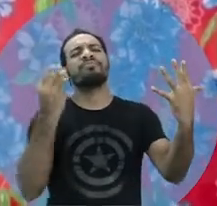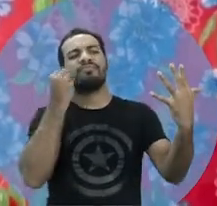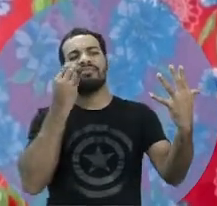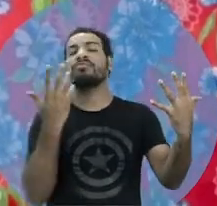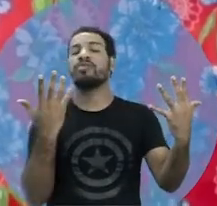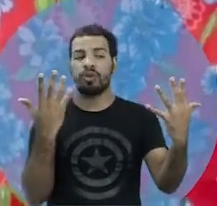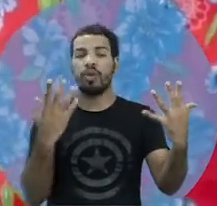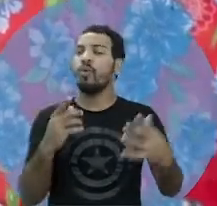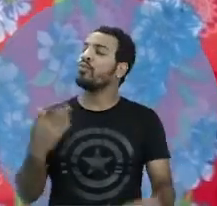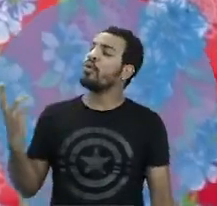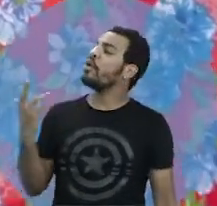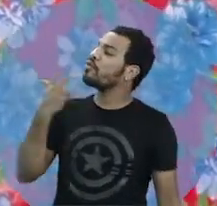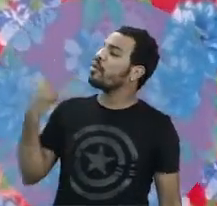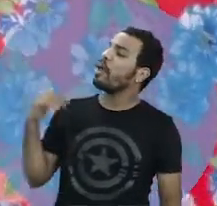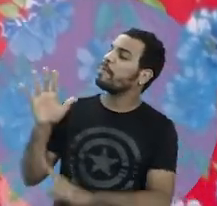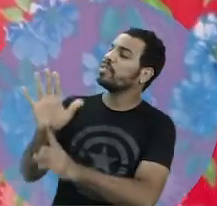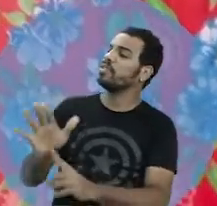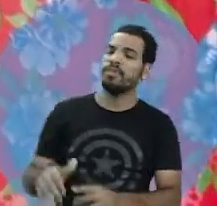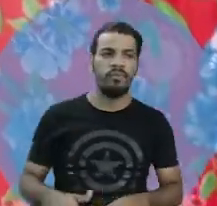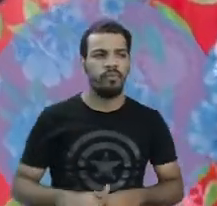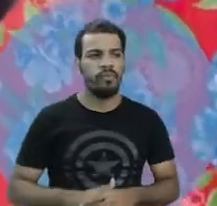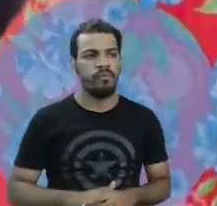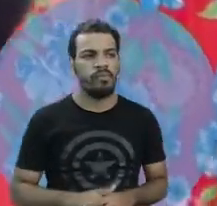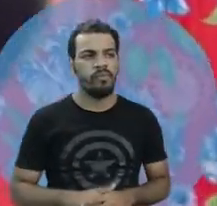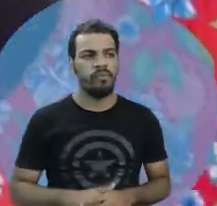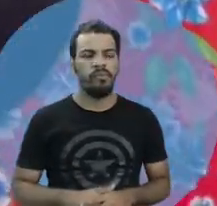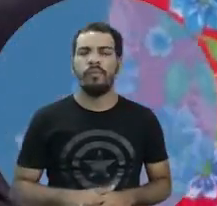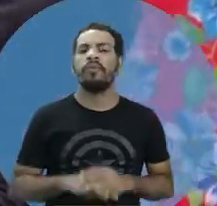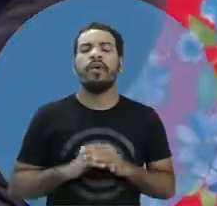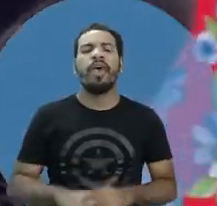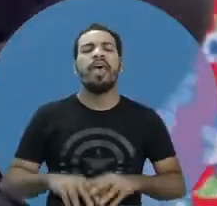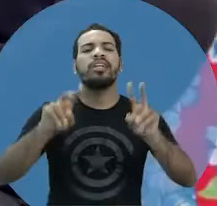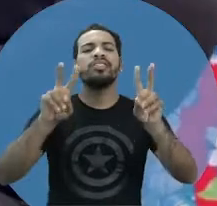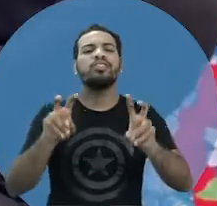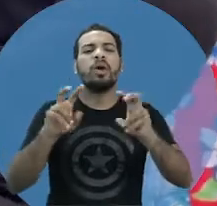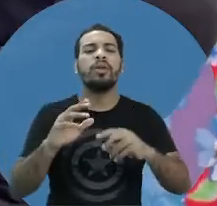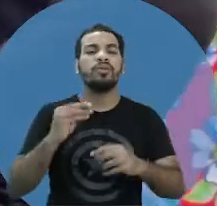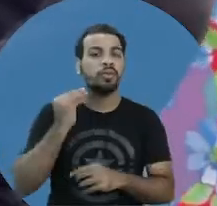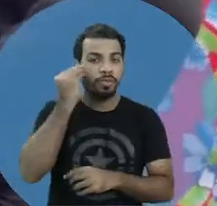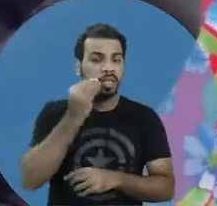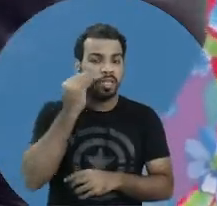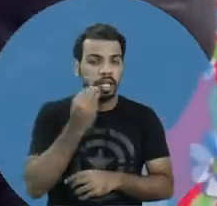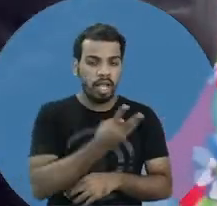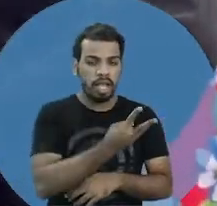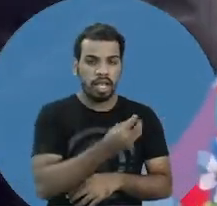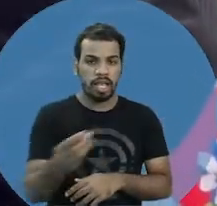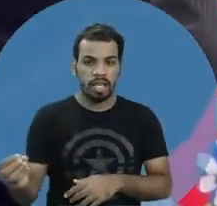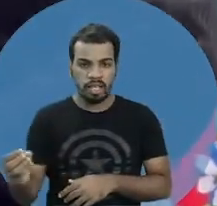a nos apresentar? Trata-se de uma experiência que envolveu 300